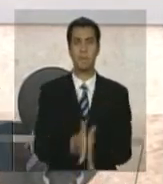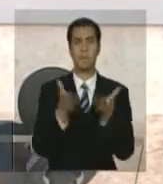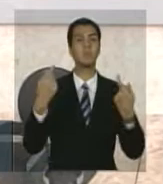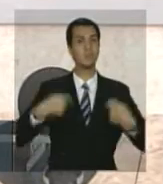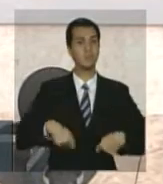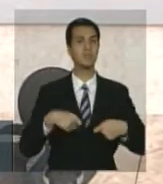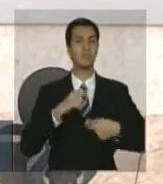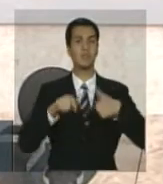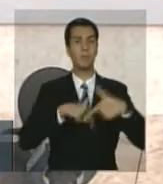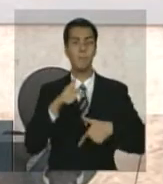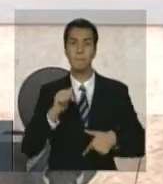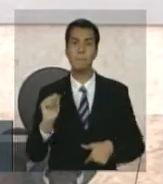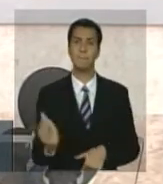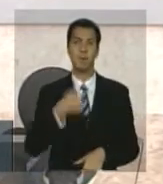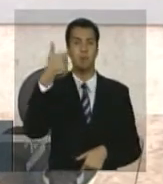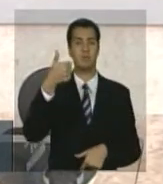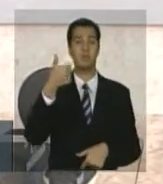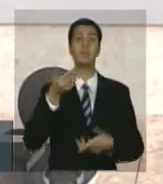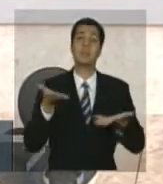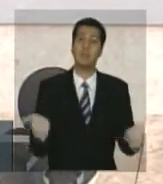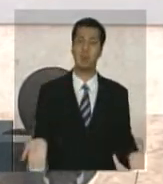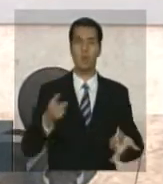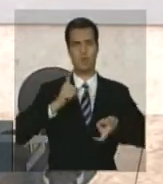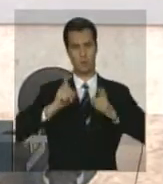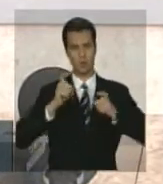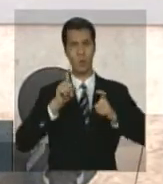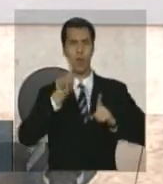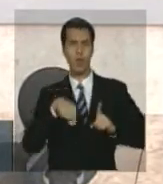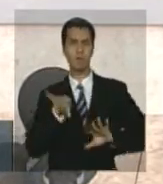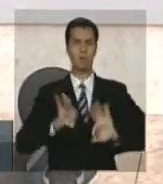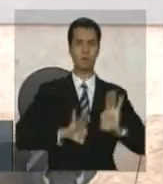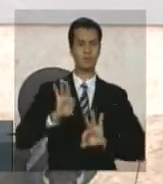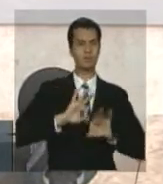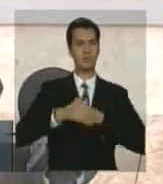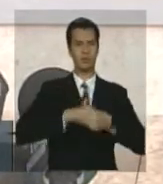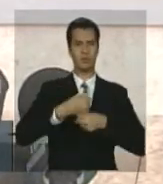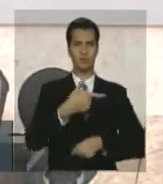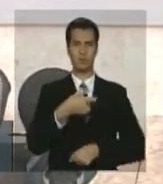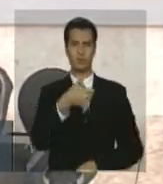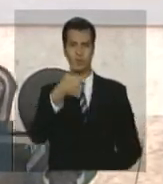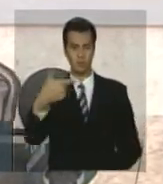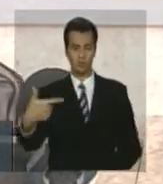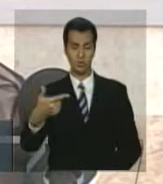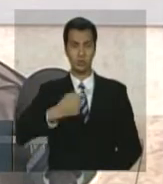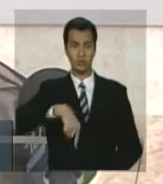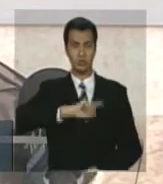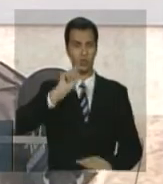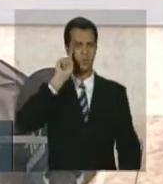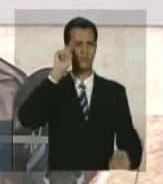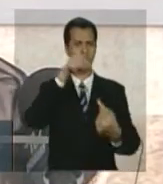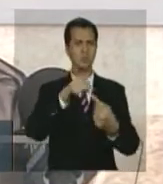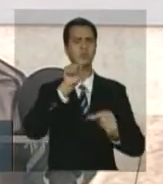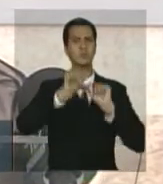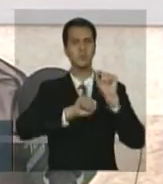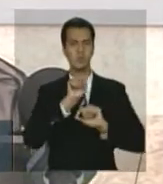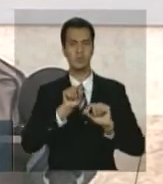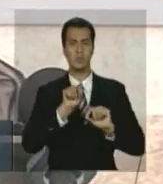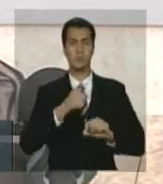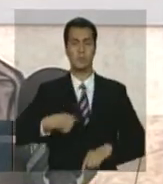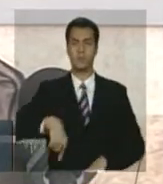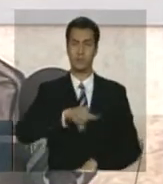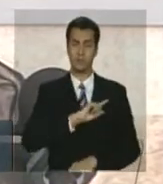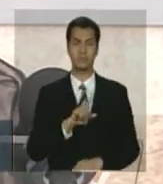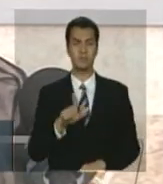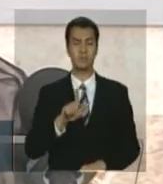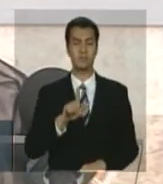fazer mais. Então, a reunião era uma reunião para planejar 2012, organizar as metas. Uma das metas que nós pactuamos também na reunião é